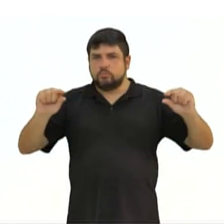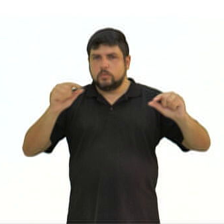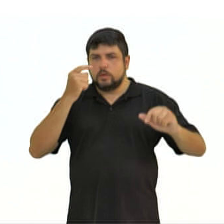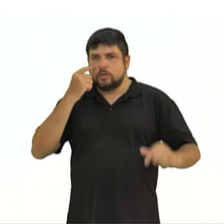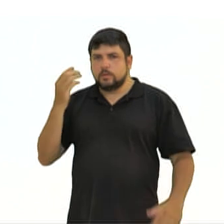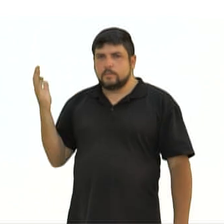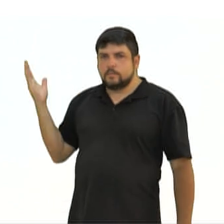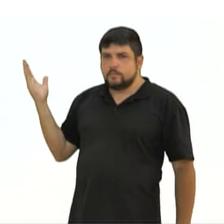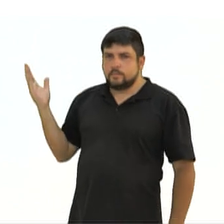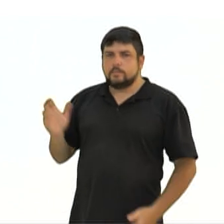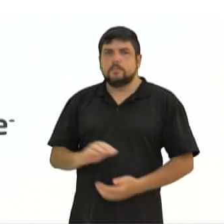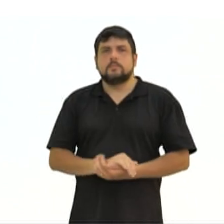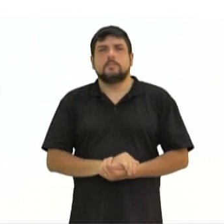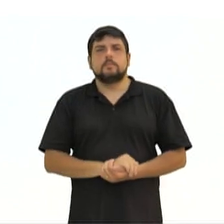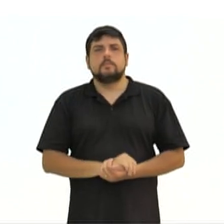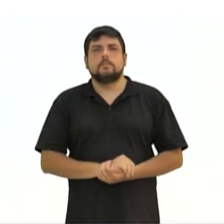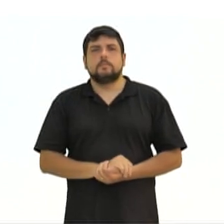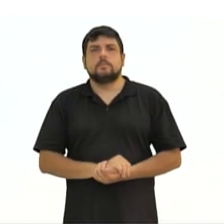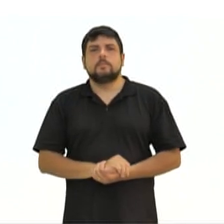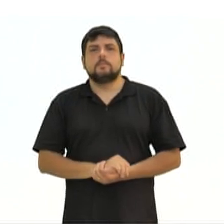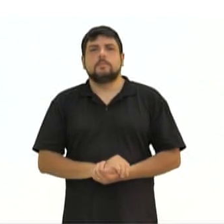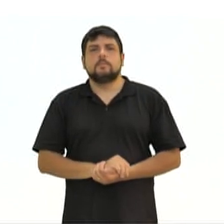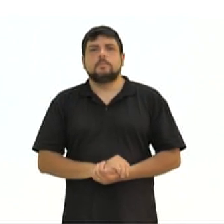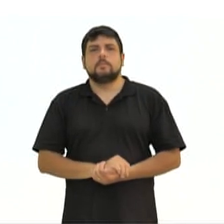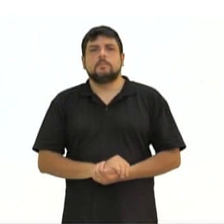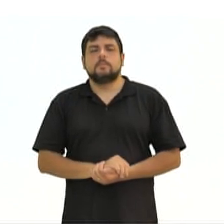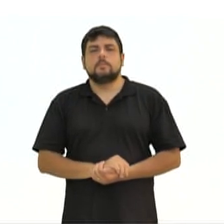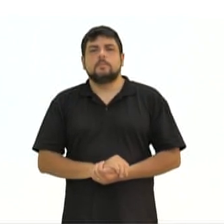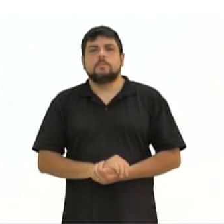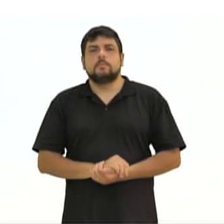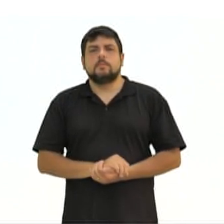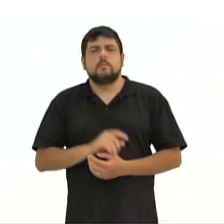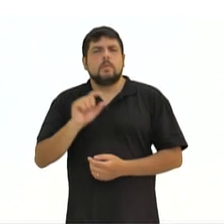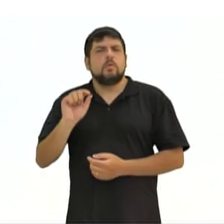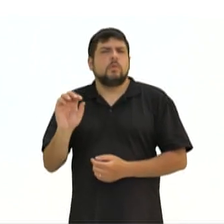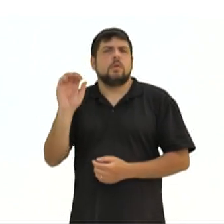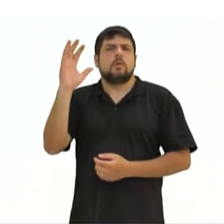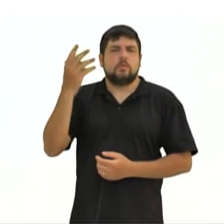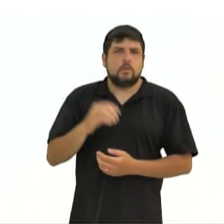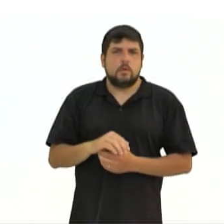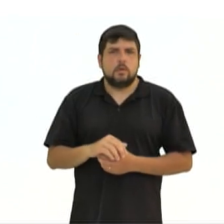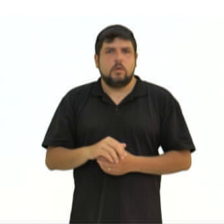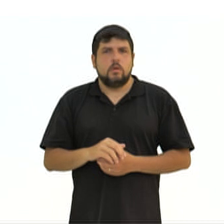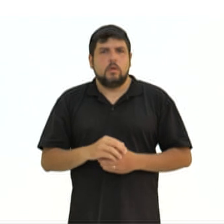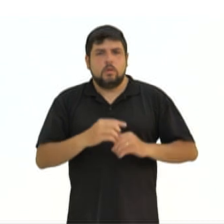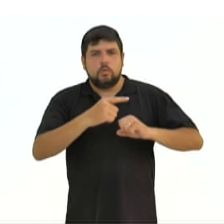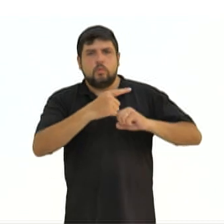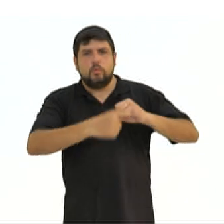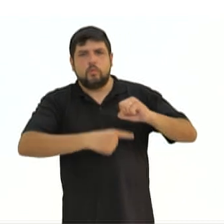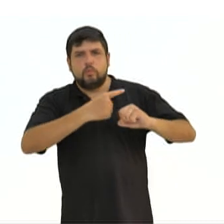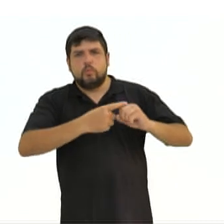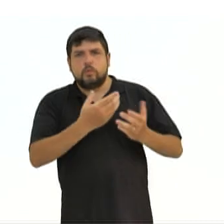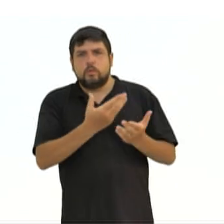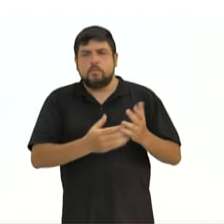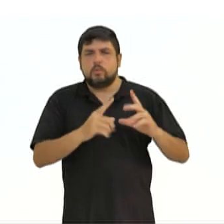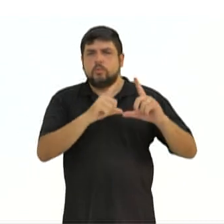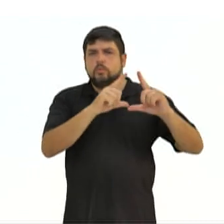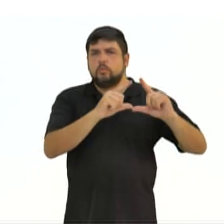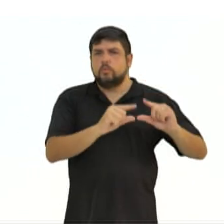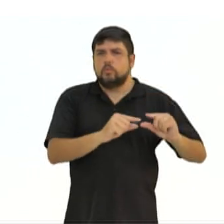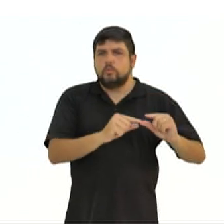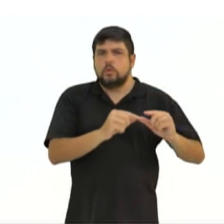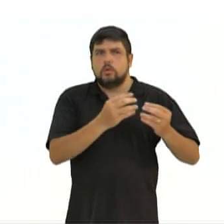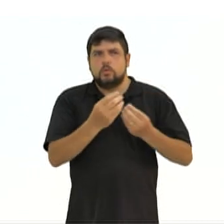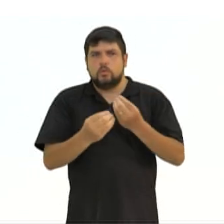de cobre e a prata sólida. O que está acontecendo aí, ó? Oxidação, perda de elétrons, o NOx aumenta. A gente tem o